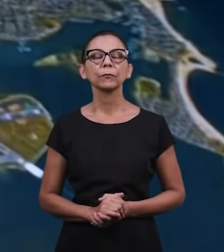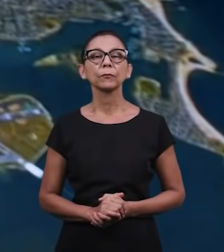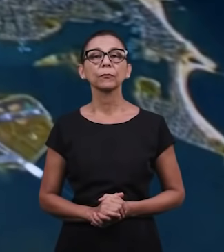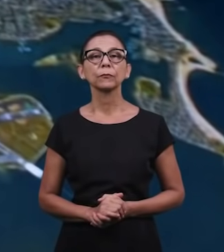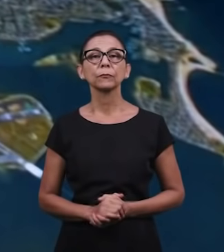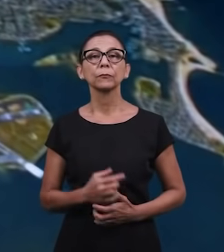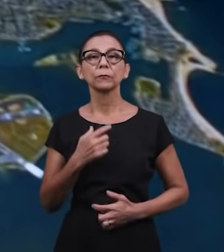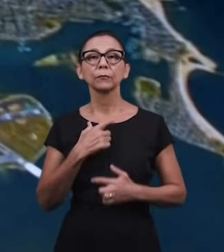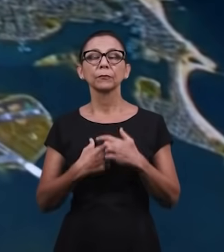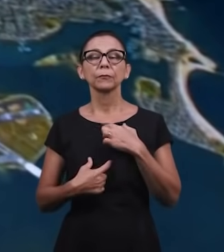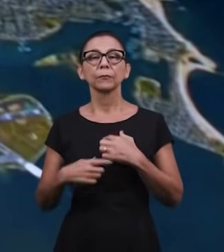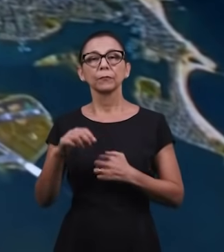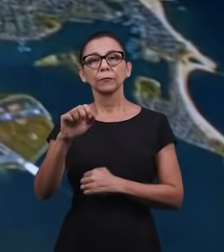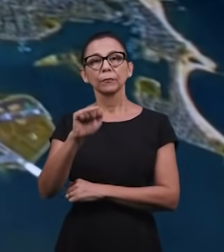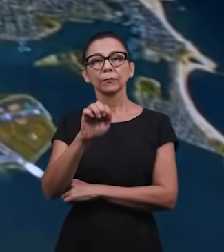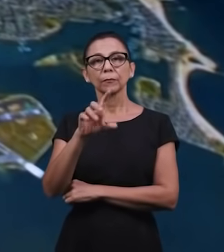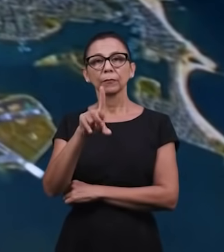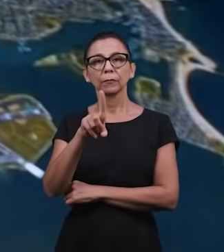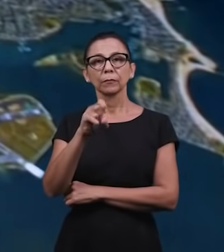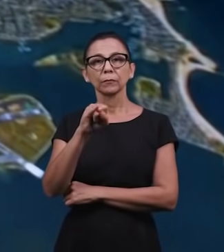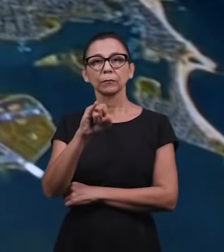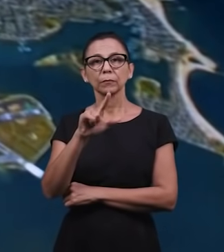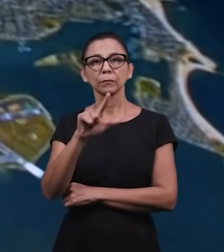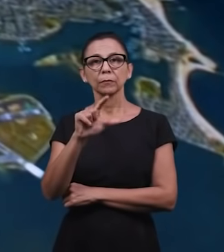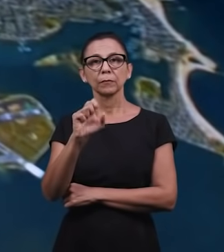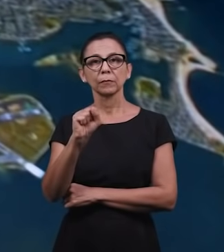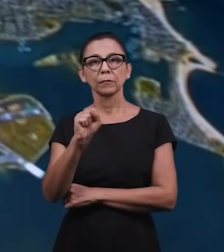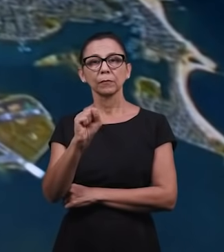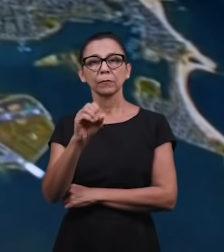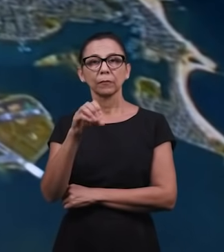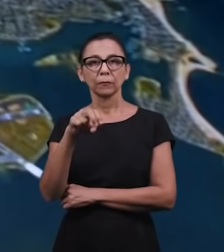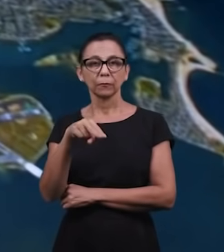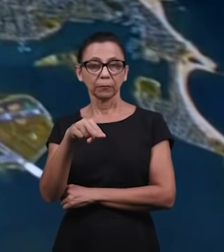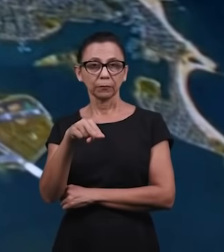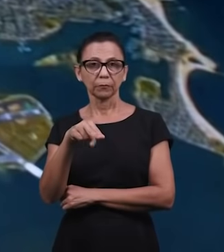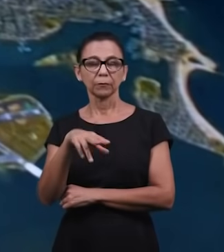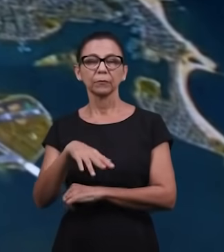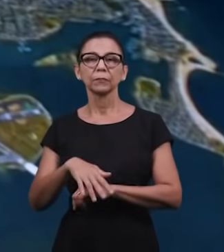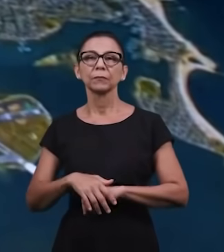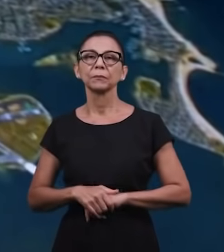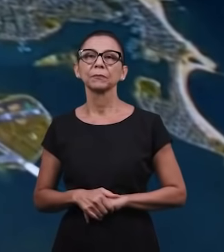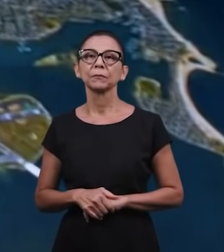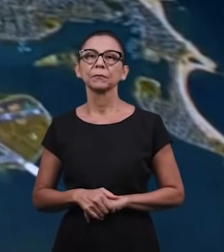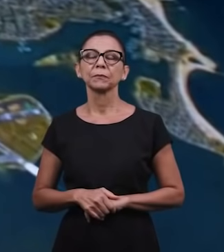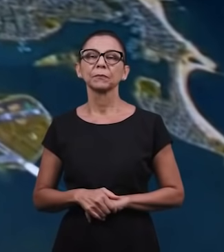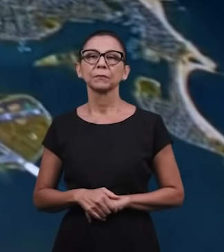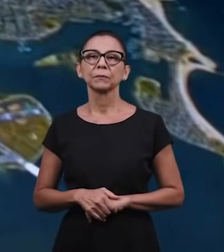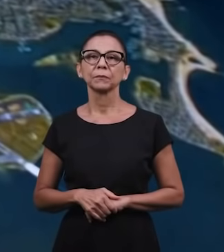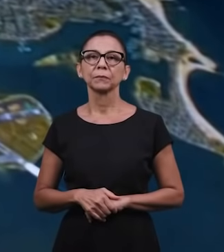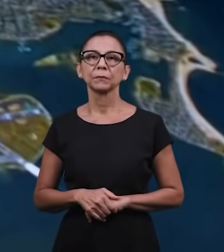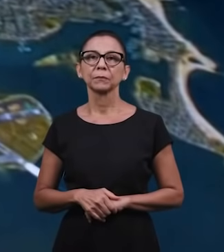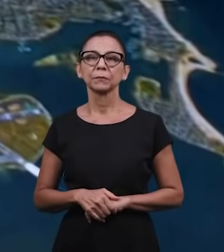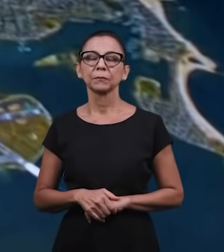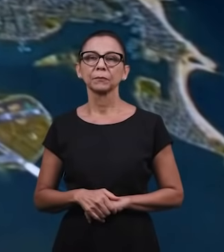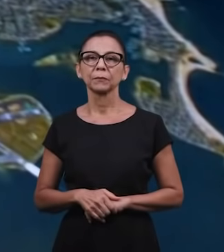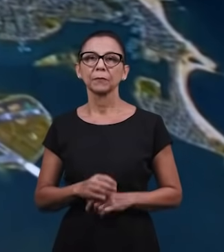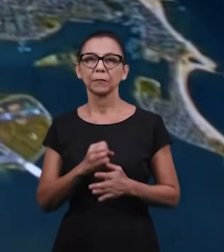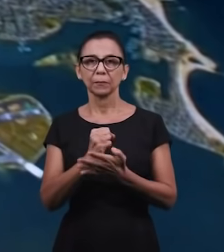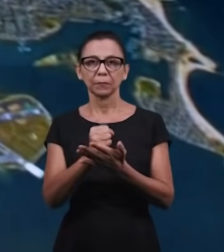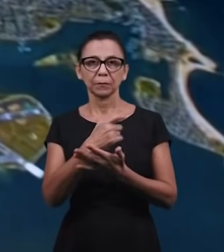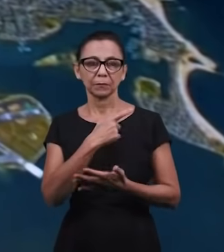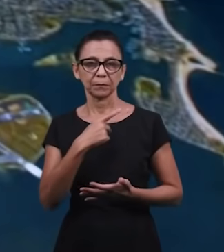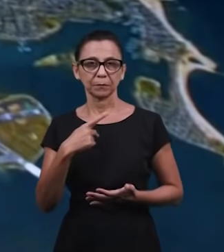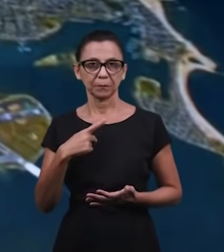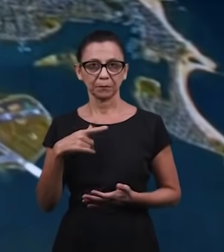o obreiro Adilson Aguiar. Ele é também obreiro ali, junto com o pastor Abimael